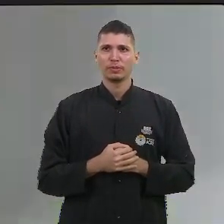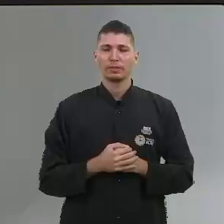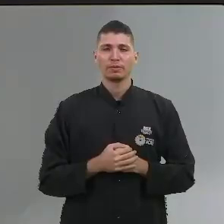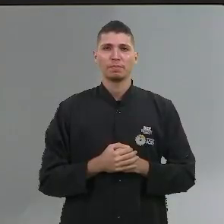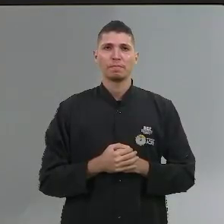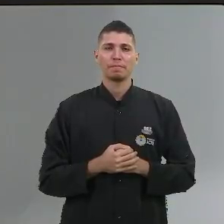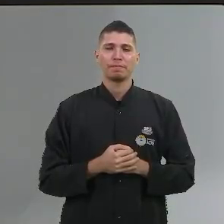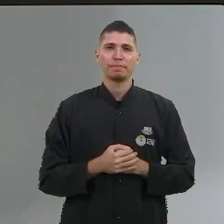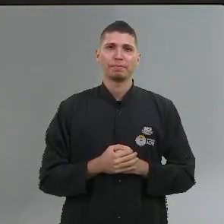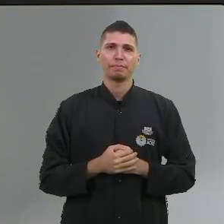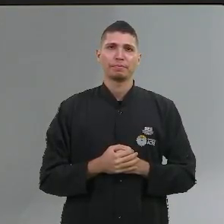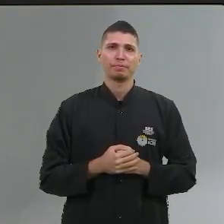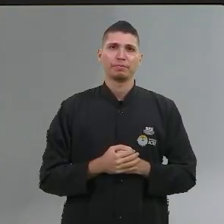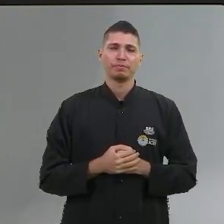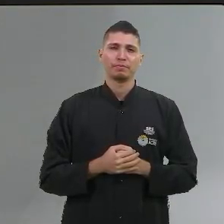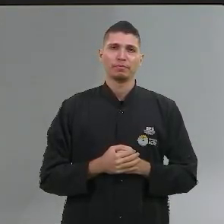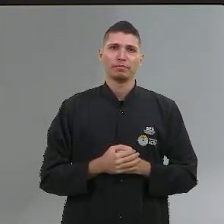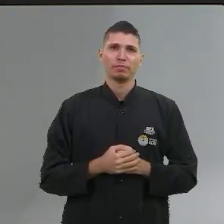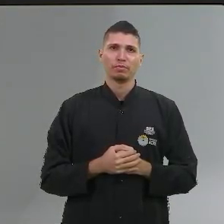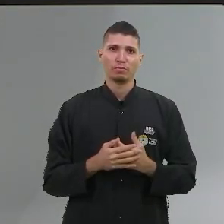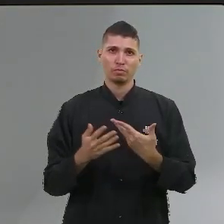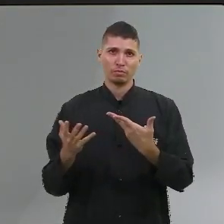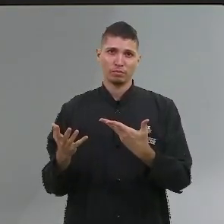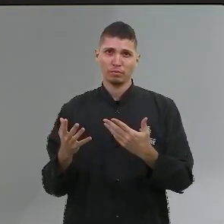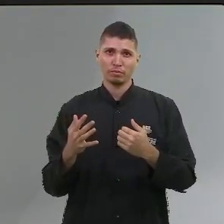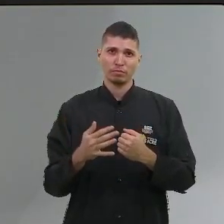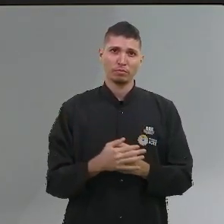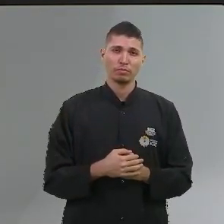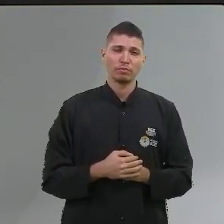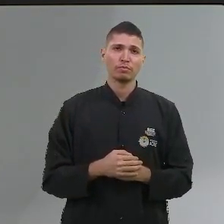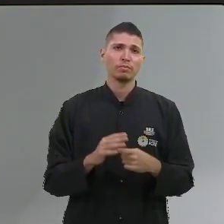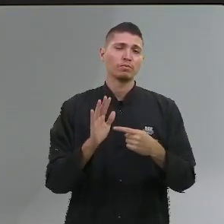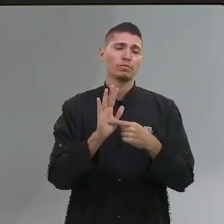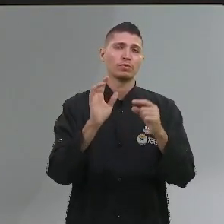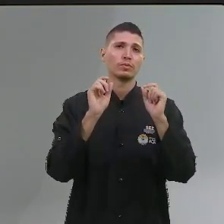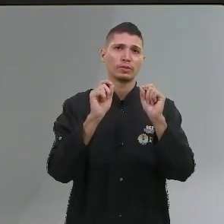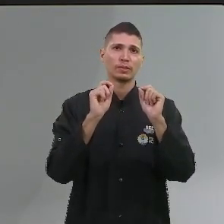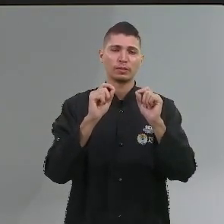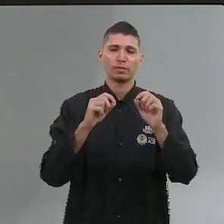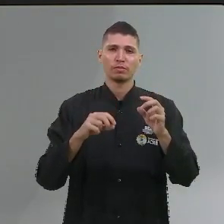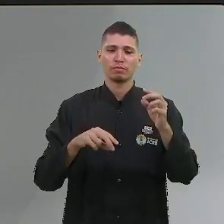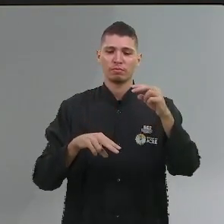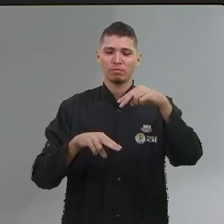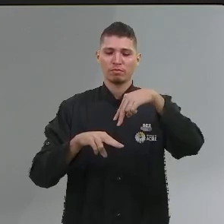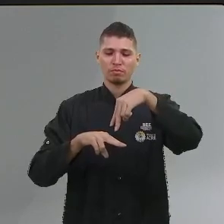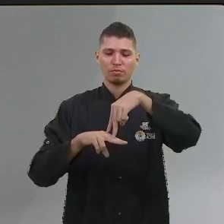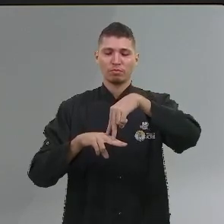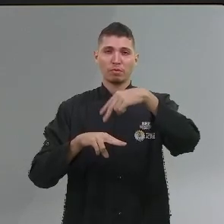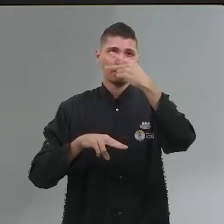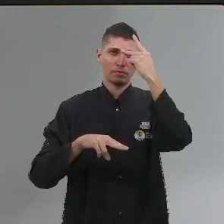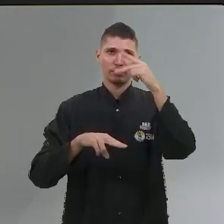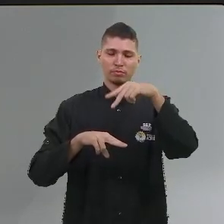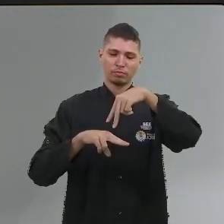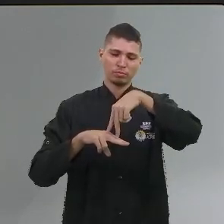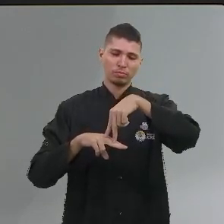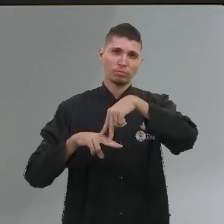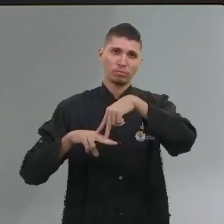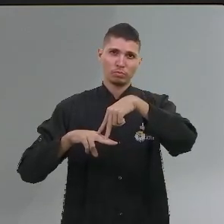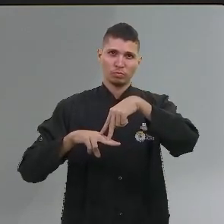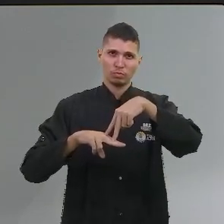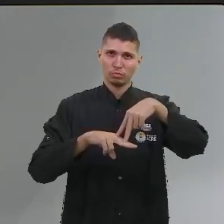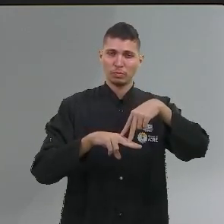só, vejam que nessa questão ele traz o quê? Diz que esse skatista ele está com uma